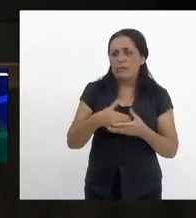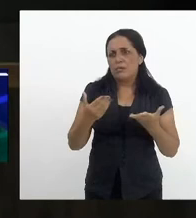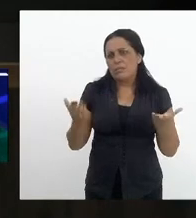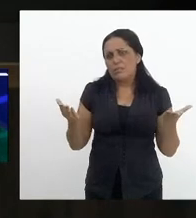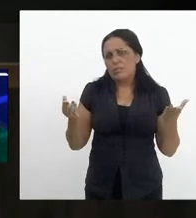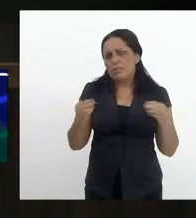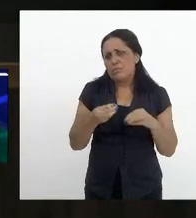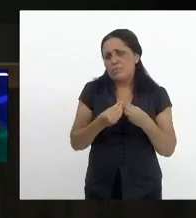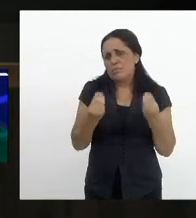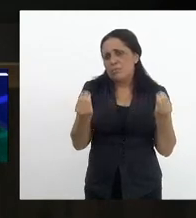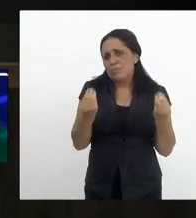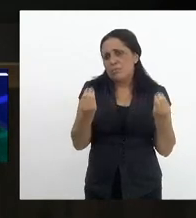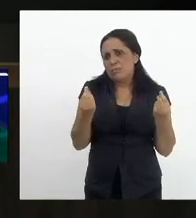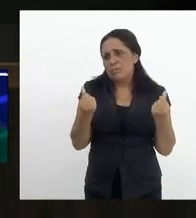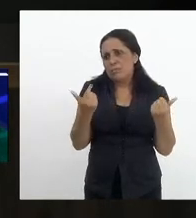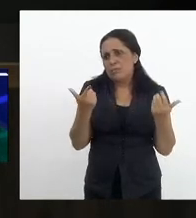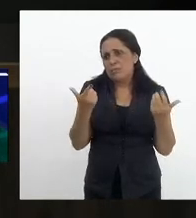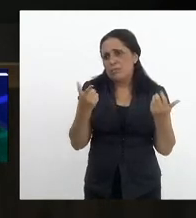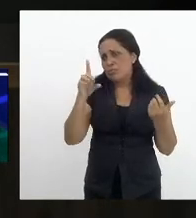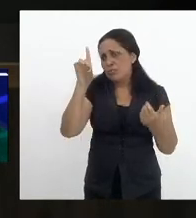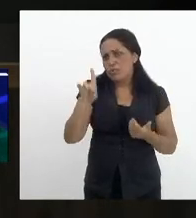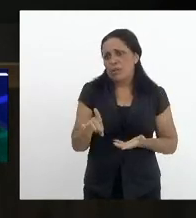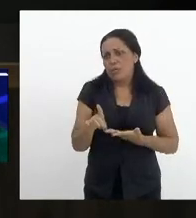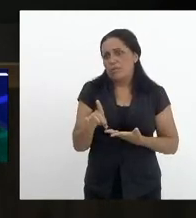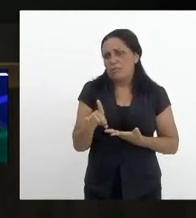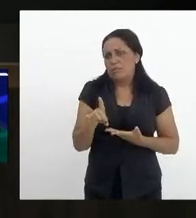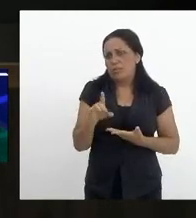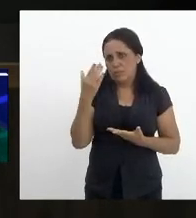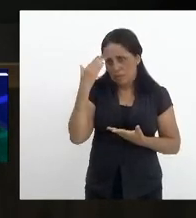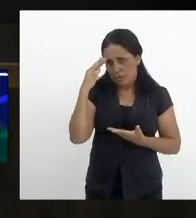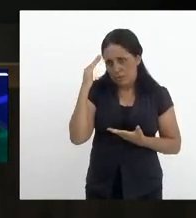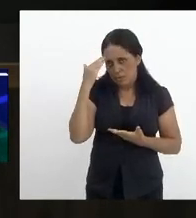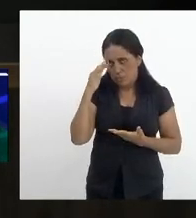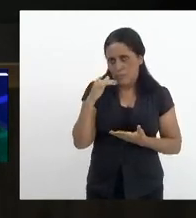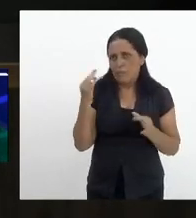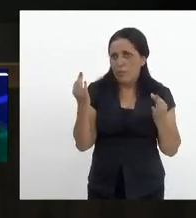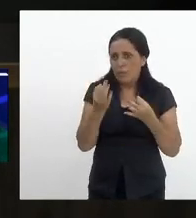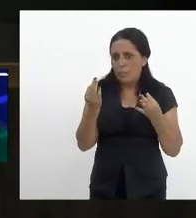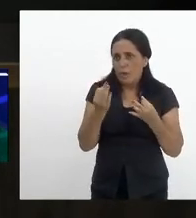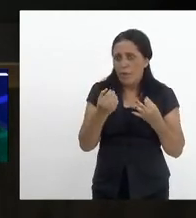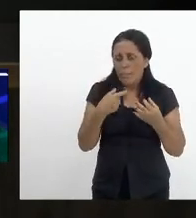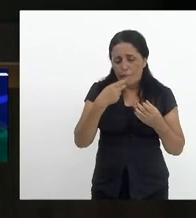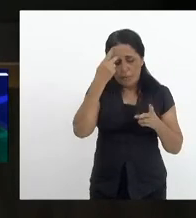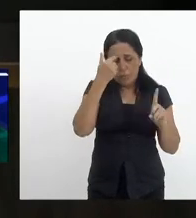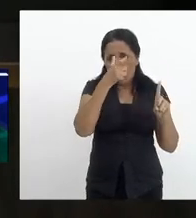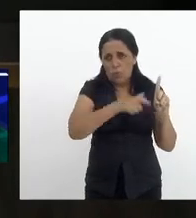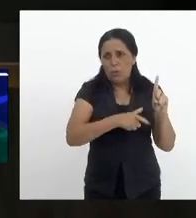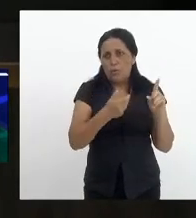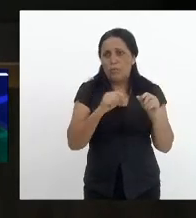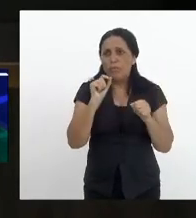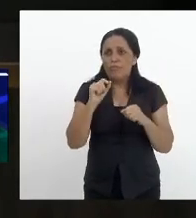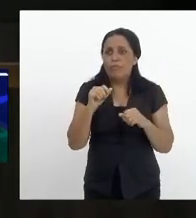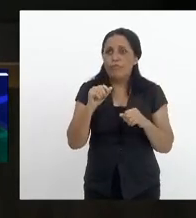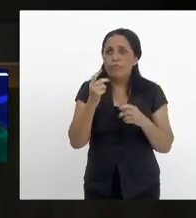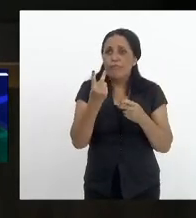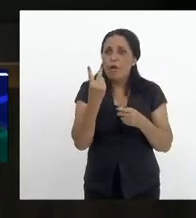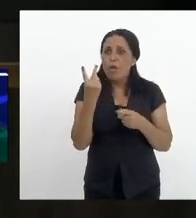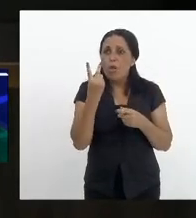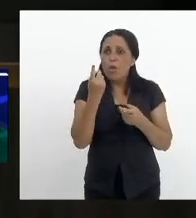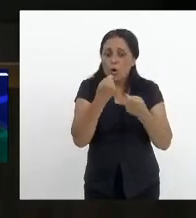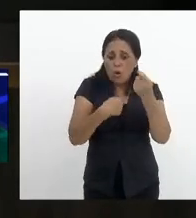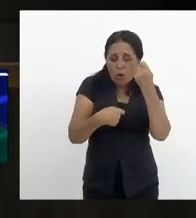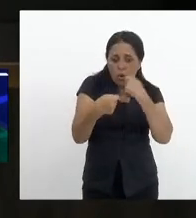não, eu acho que não é direito. Entendido, não? Perfeitamente. Se o sujeito faz um preço, nós economizamos mais